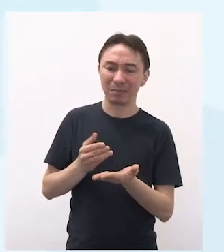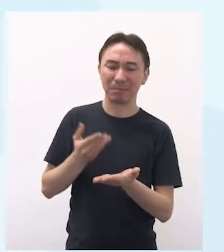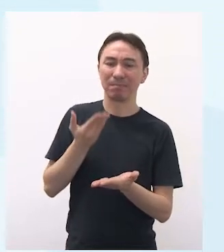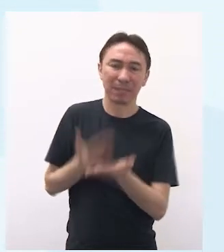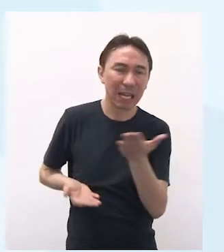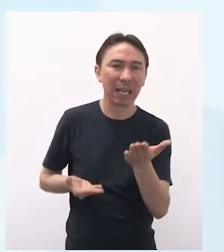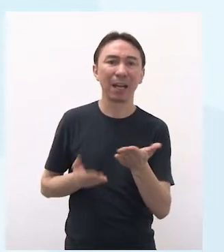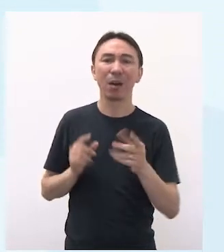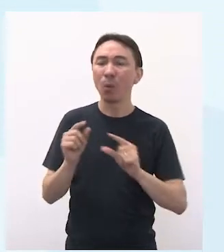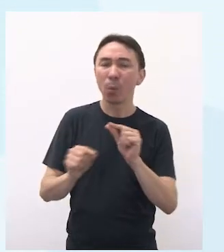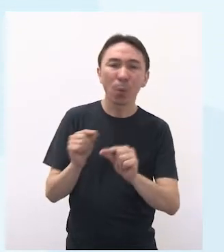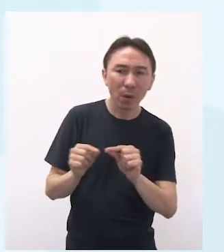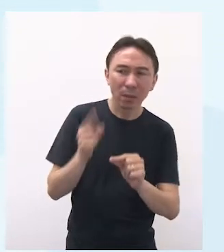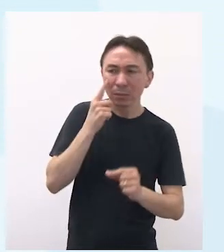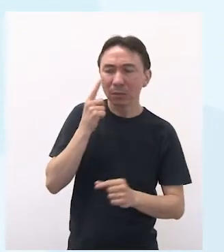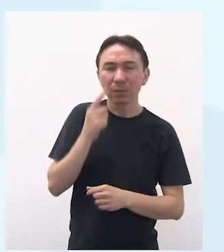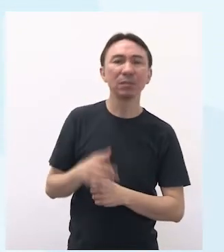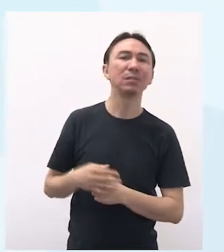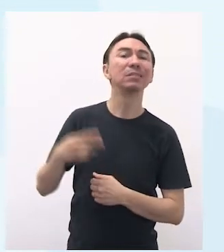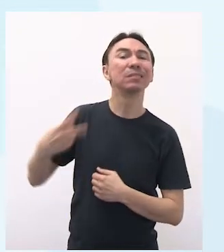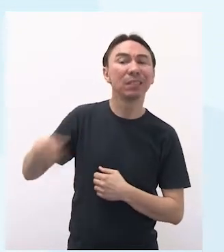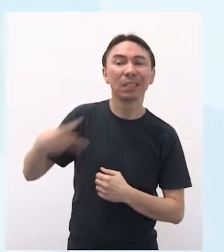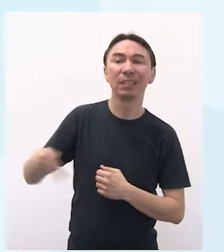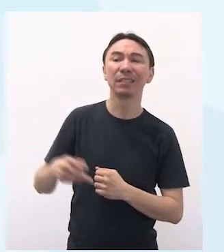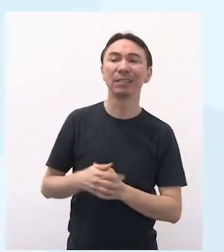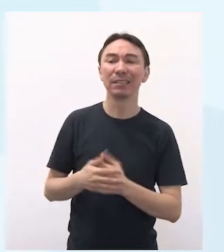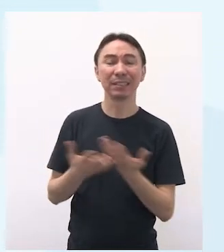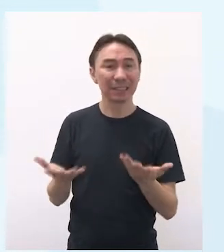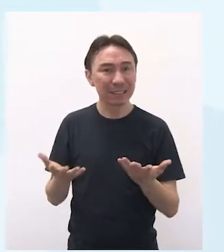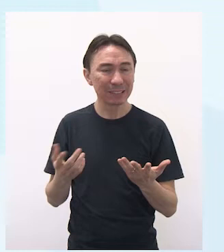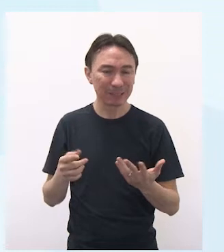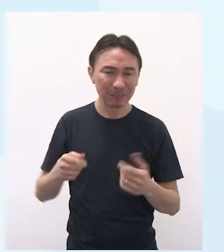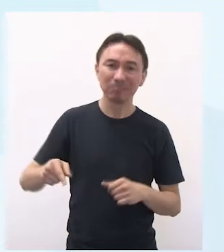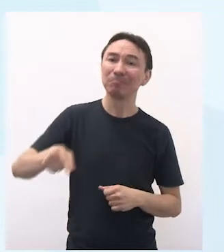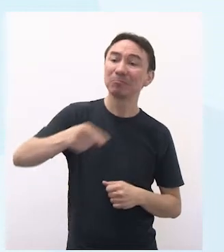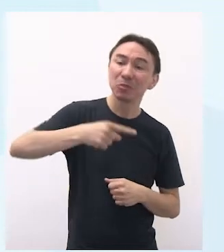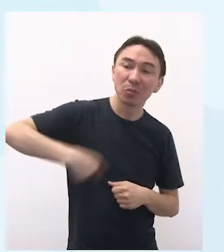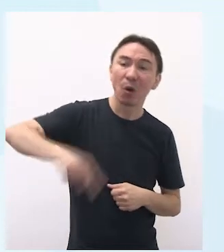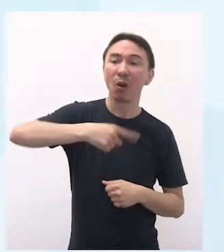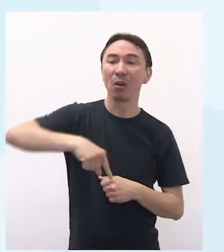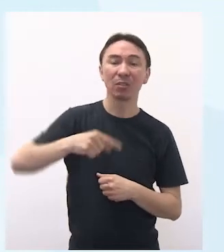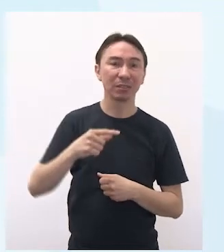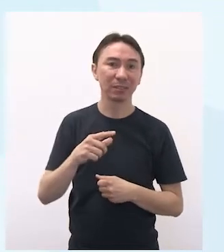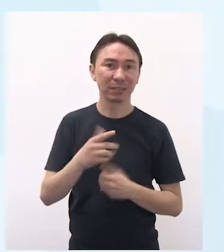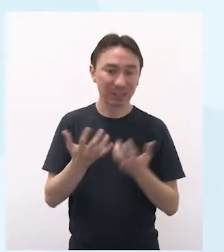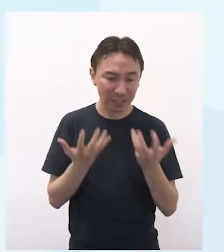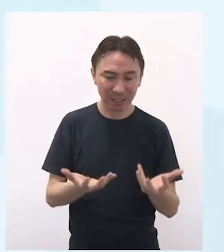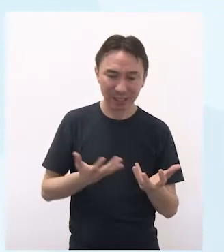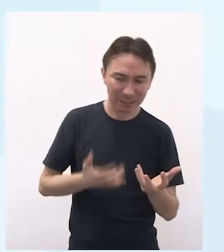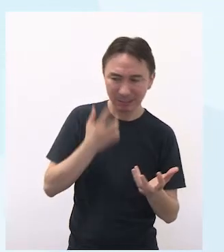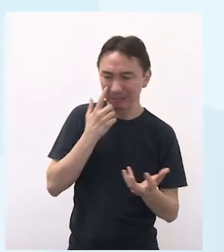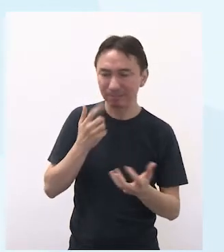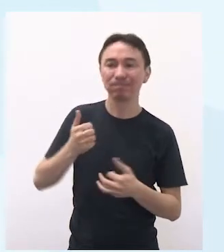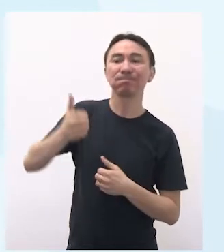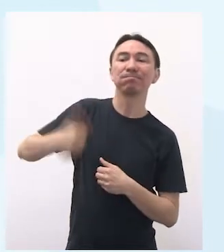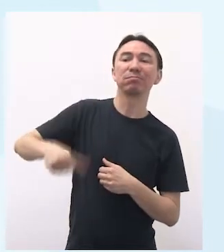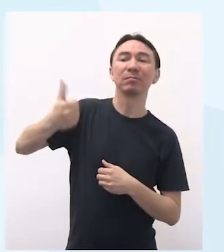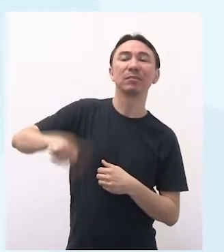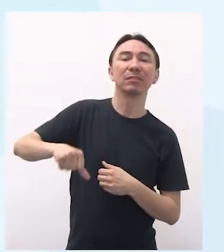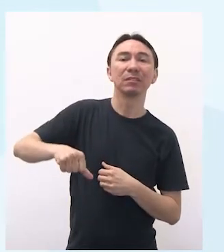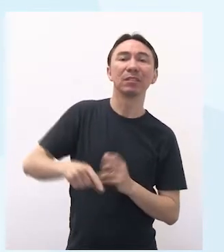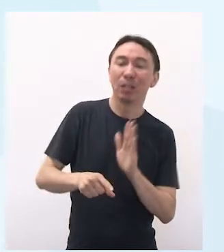da avaliação externa. O que será que vai nos oferecer essa avaliação, esse indicador para a